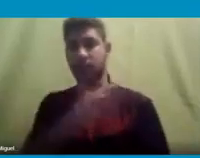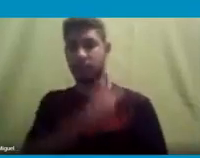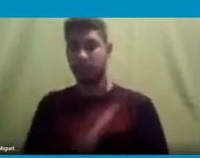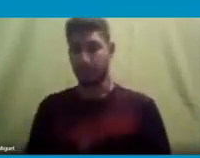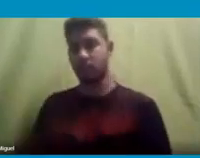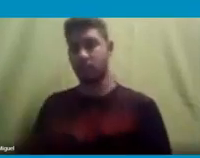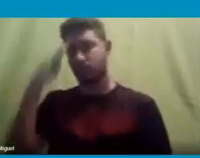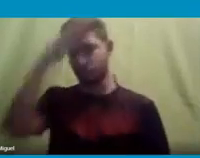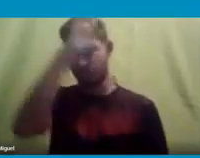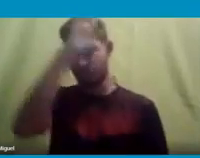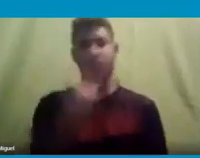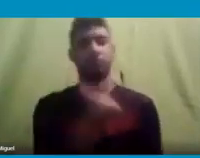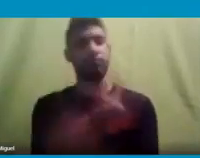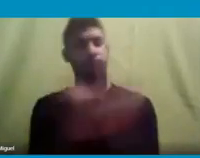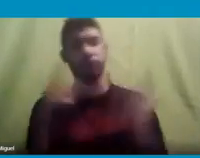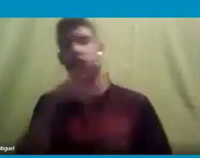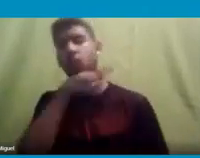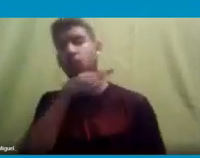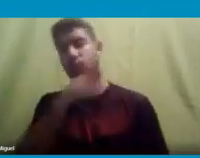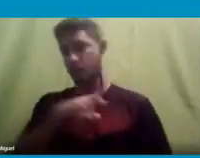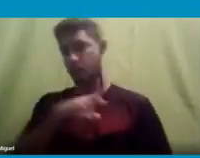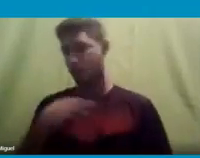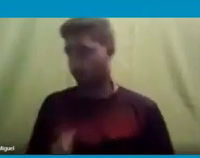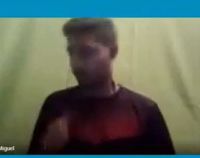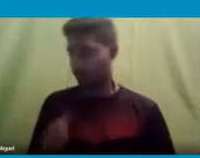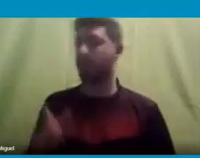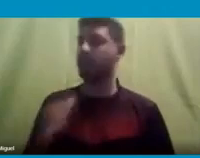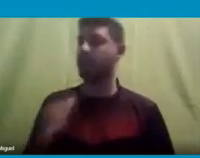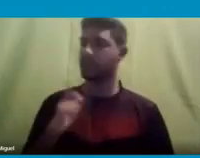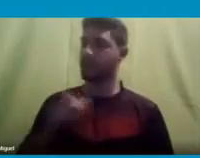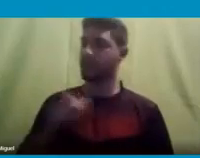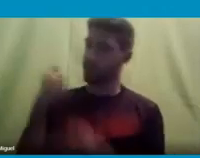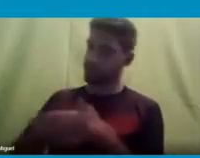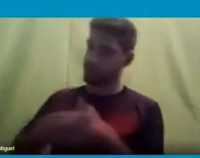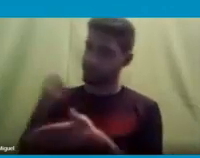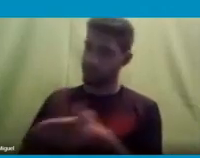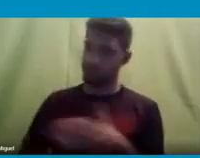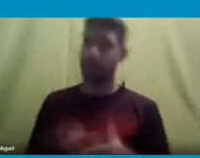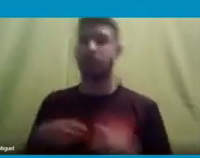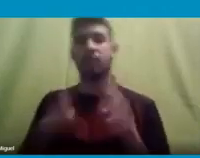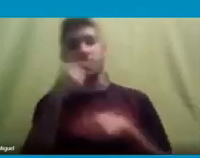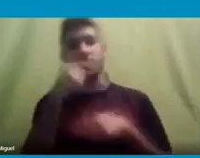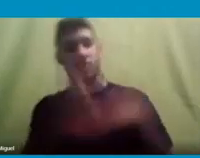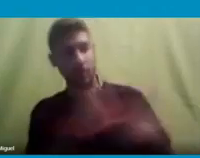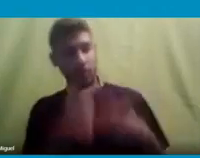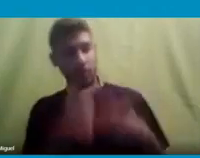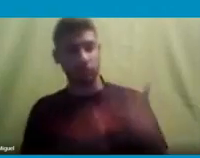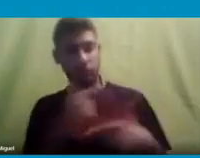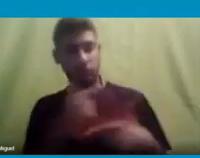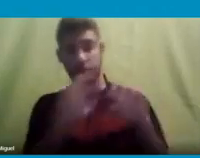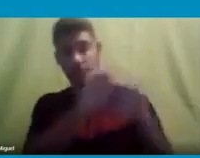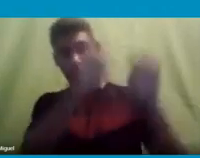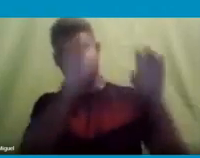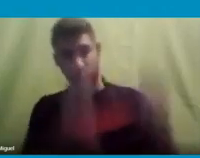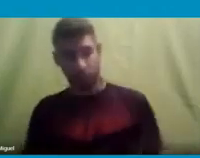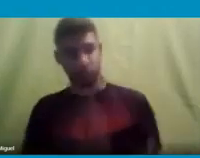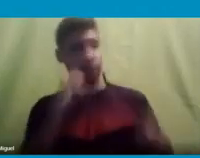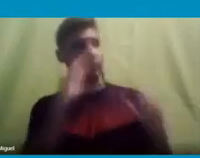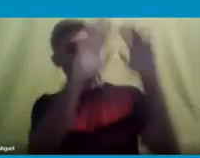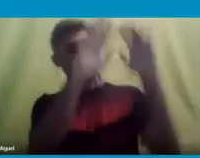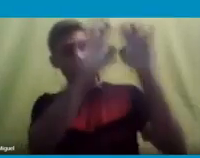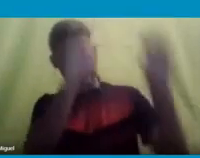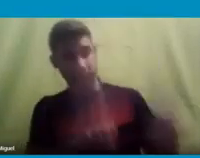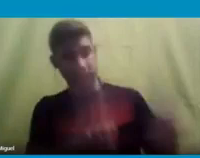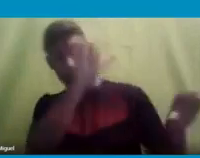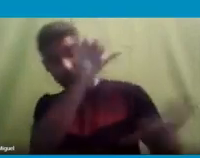né? Então, a gente tem toda essa luta e essa transformação para mudar o racismo estrutural. Nós precisamos mudar a